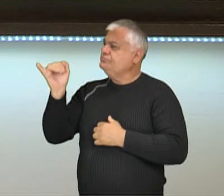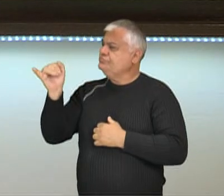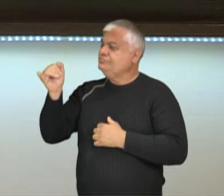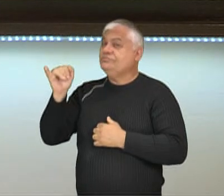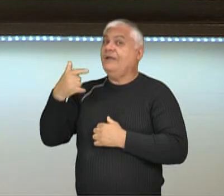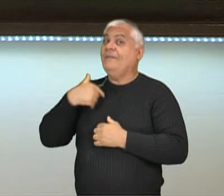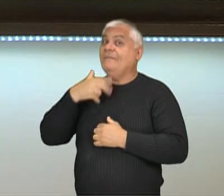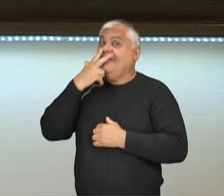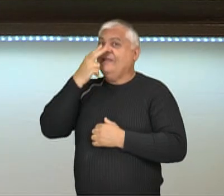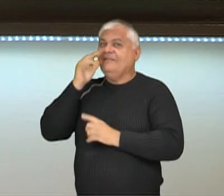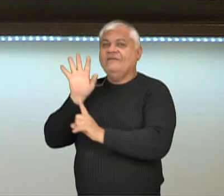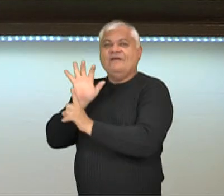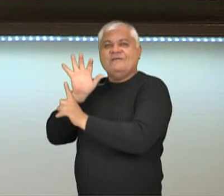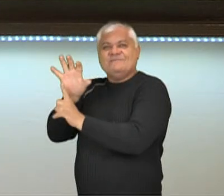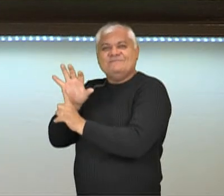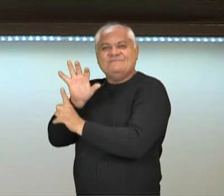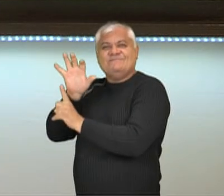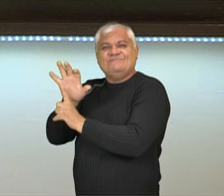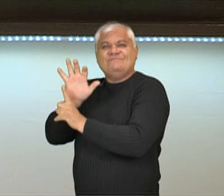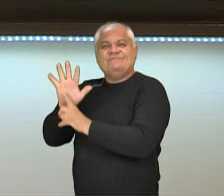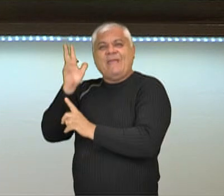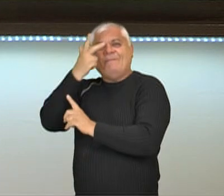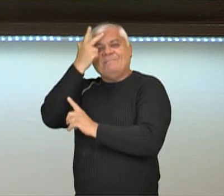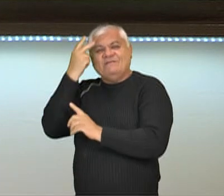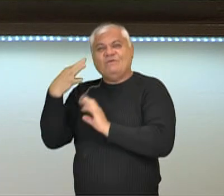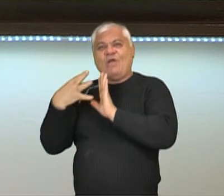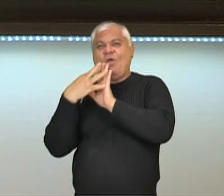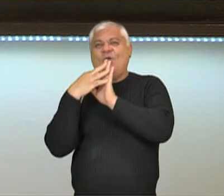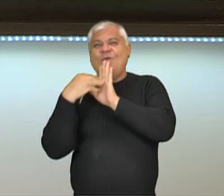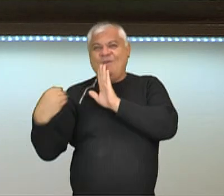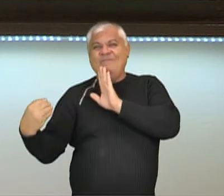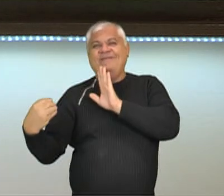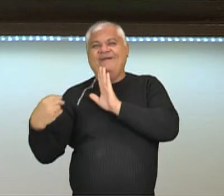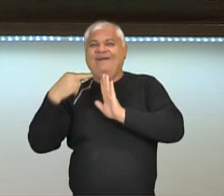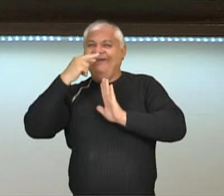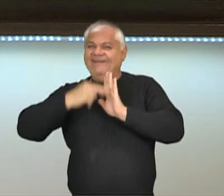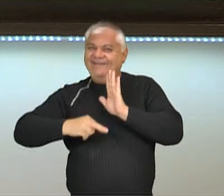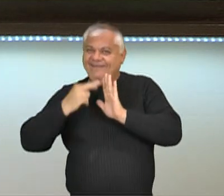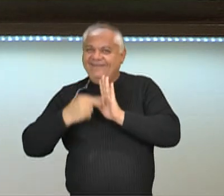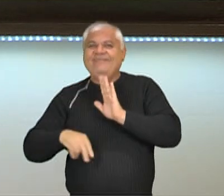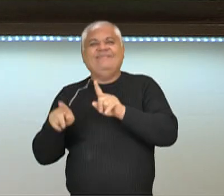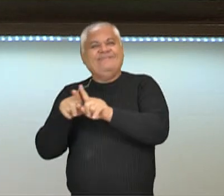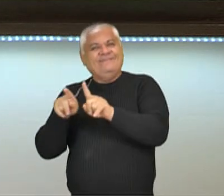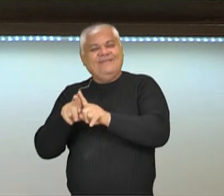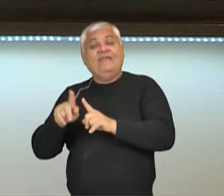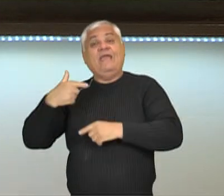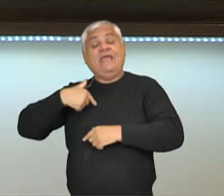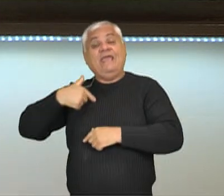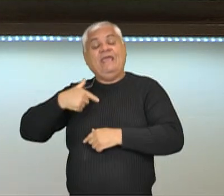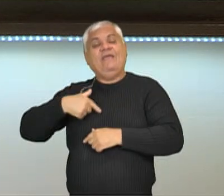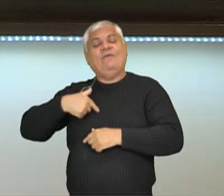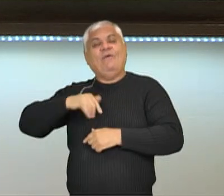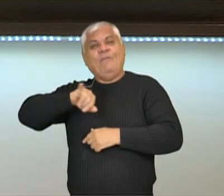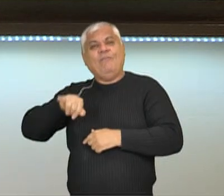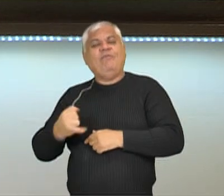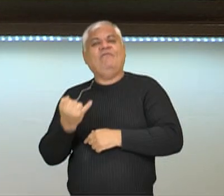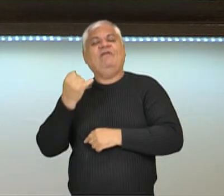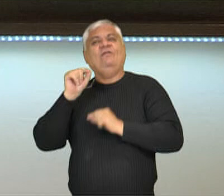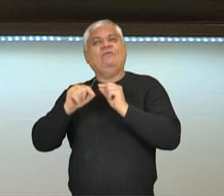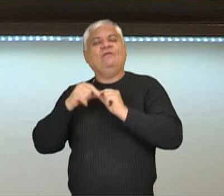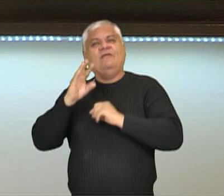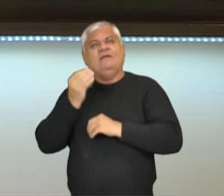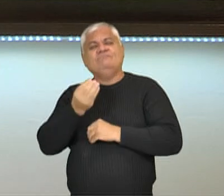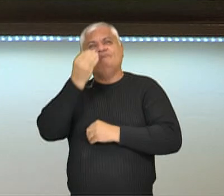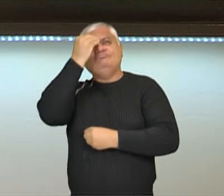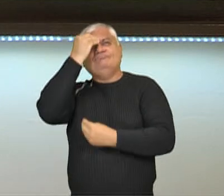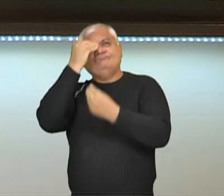estar incentivando a outra pessoa a ler, a se interessar por esse livro, eu também acabo